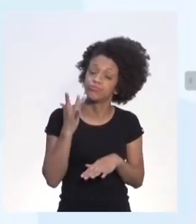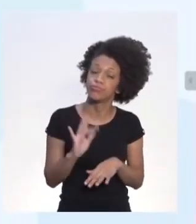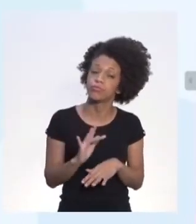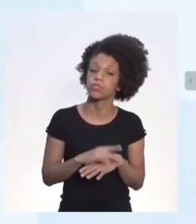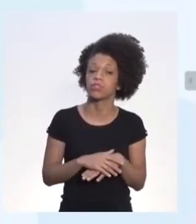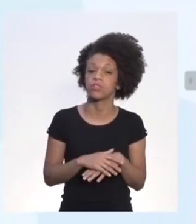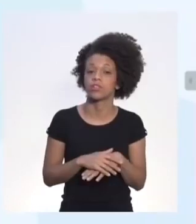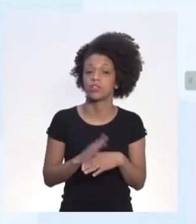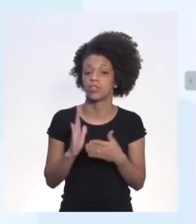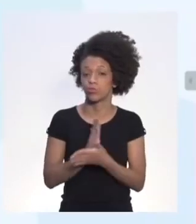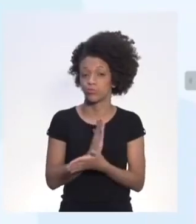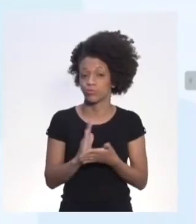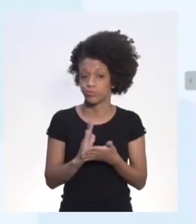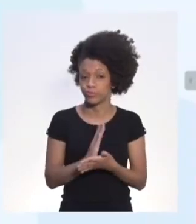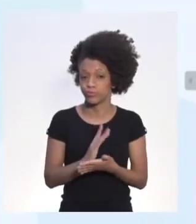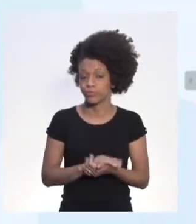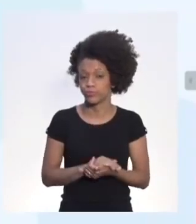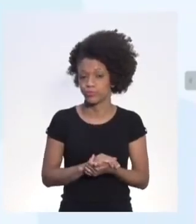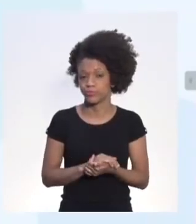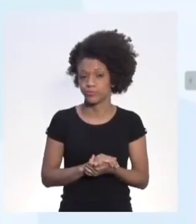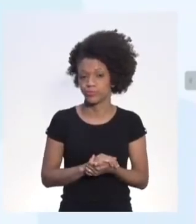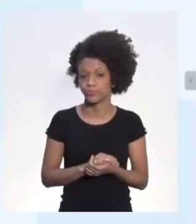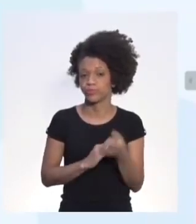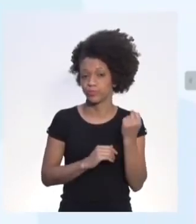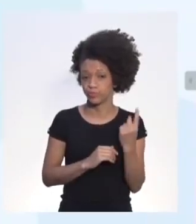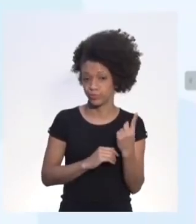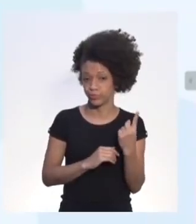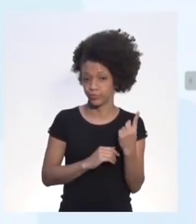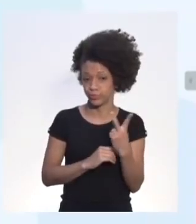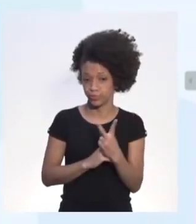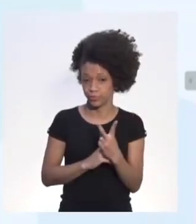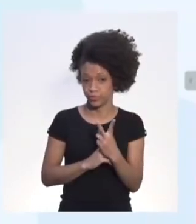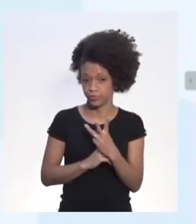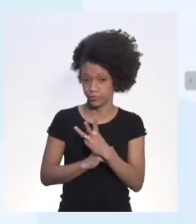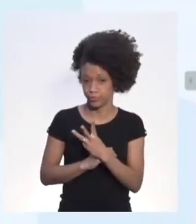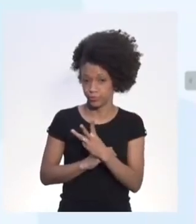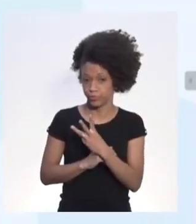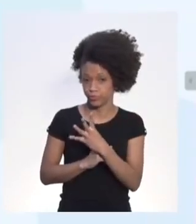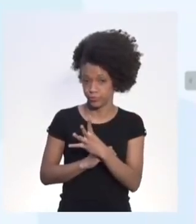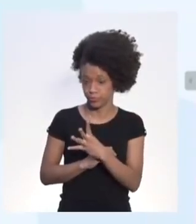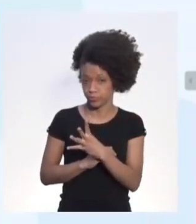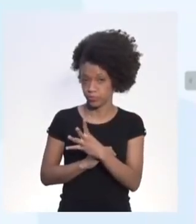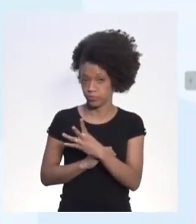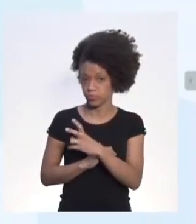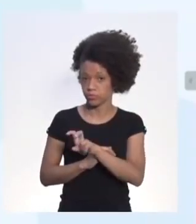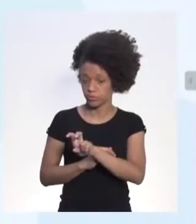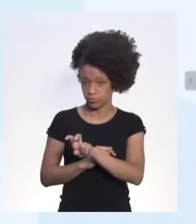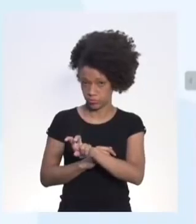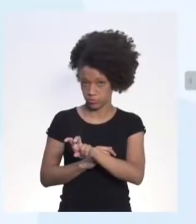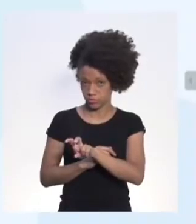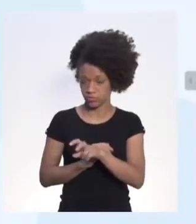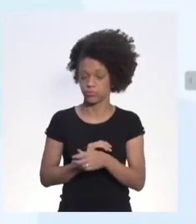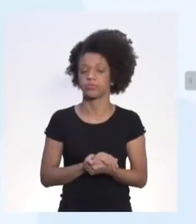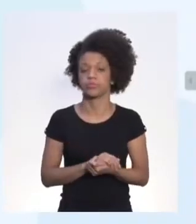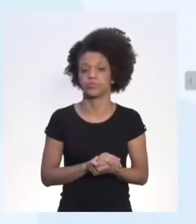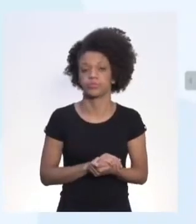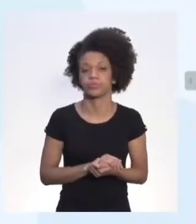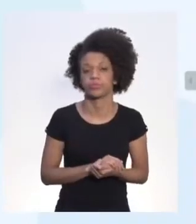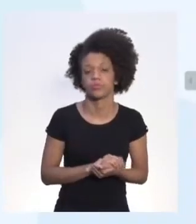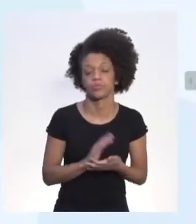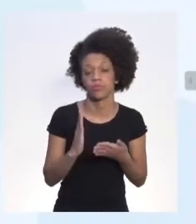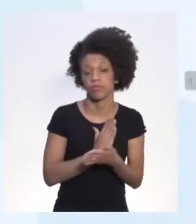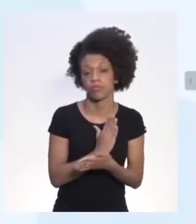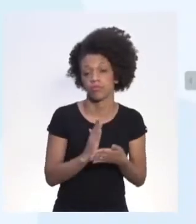tenho uma divisão aqui. Então, eu tenho, ó, 1, 2, 3, 4, 5 partes. Eu dividi